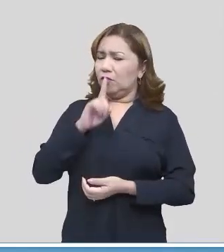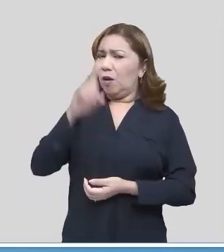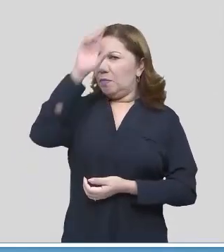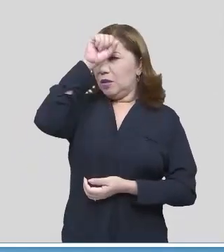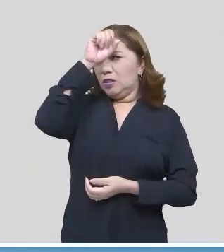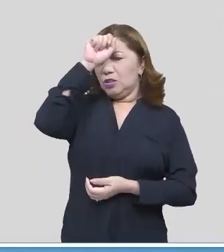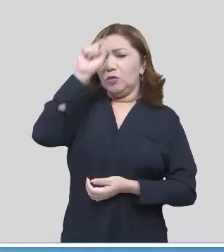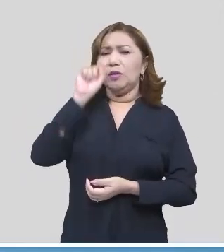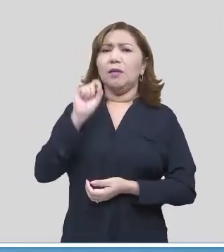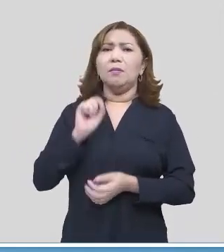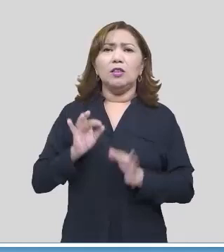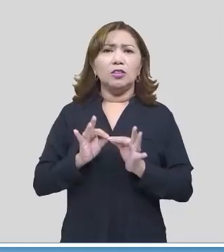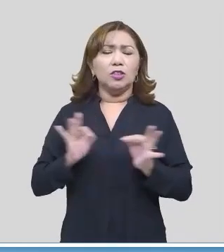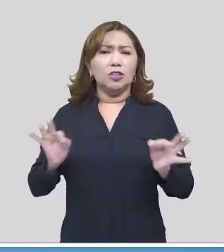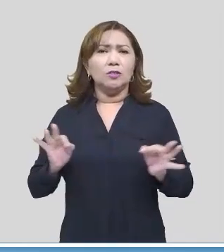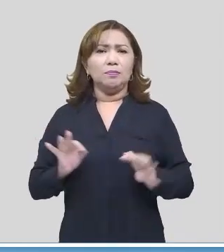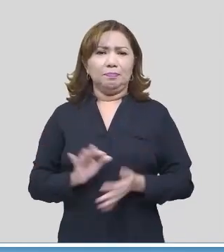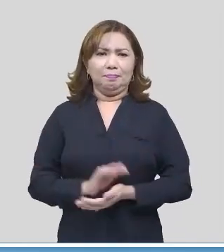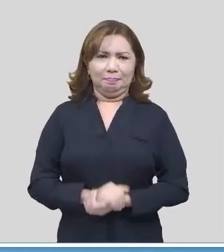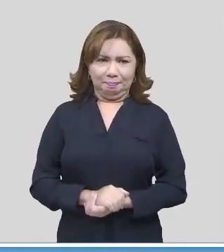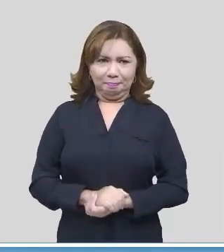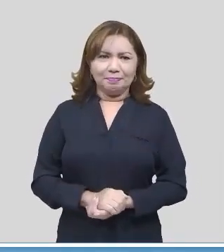que é medir. Vem comigo.